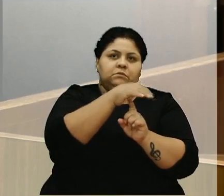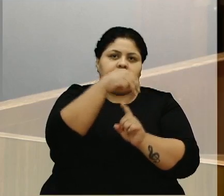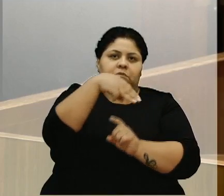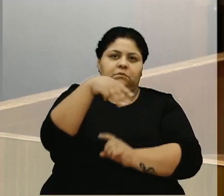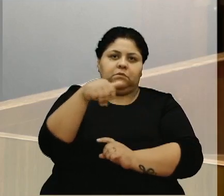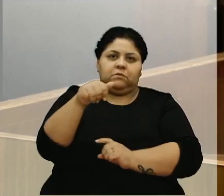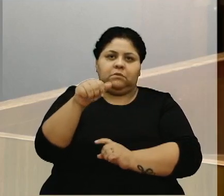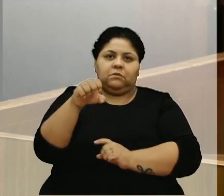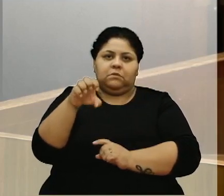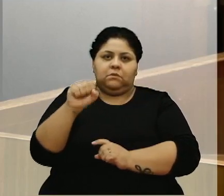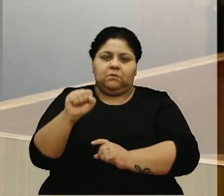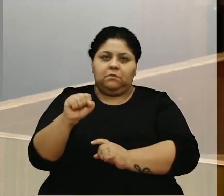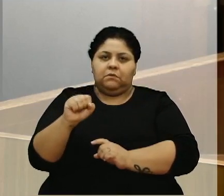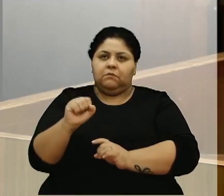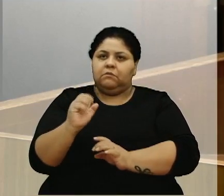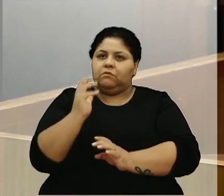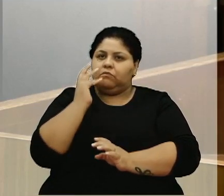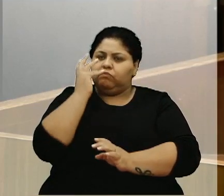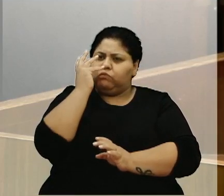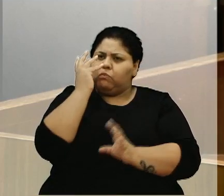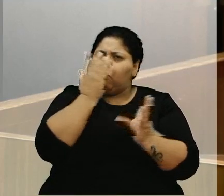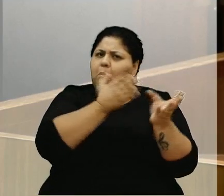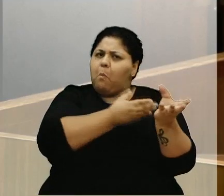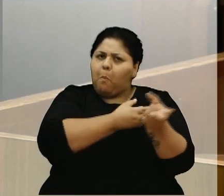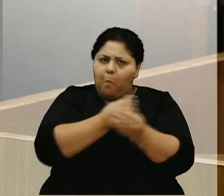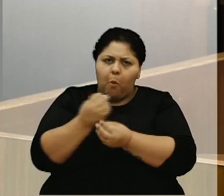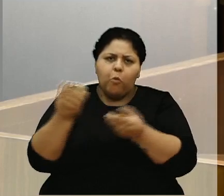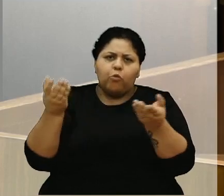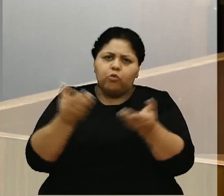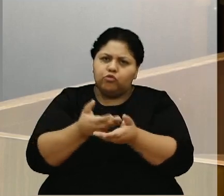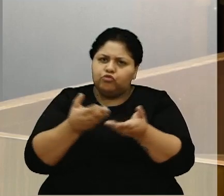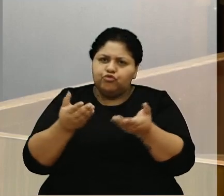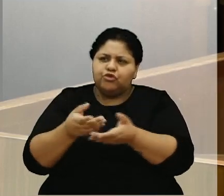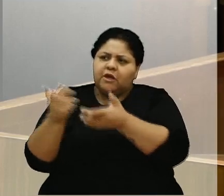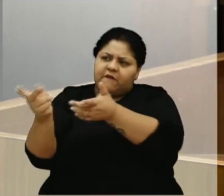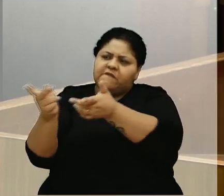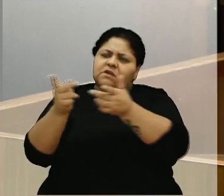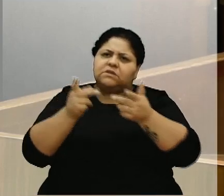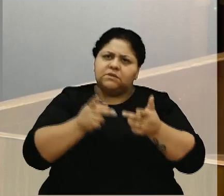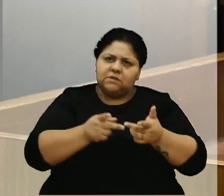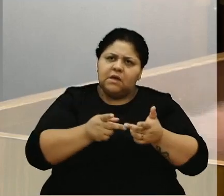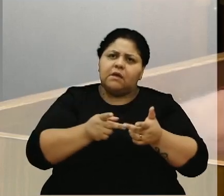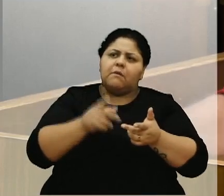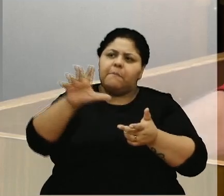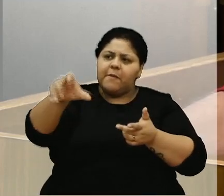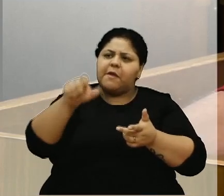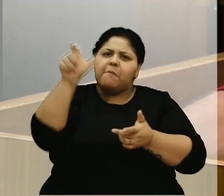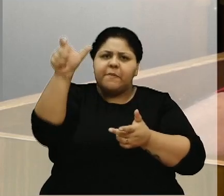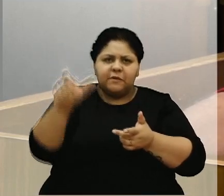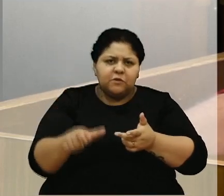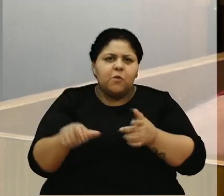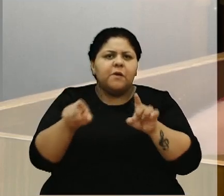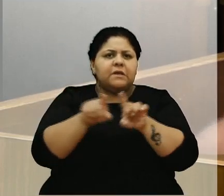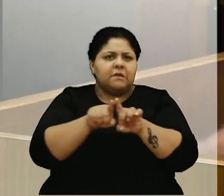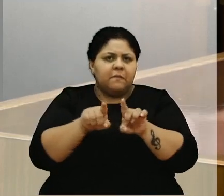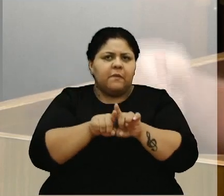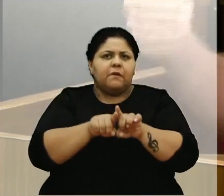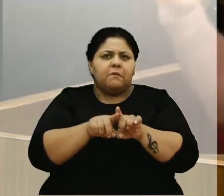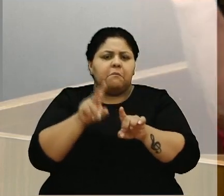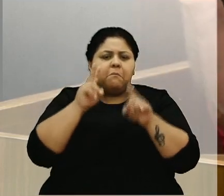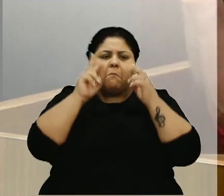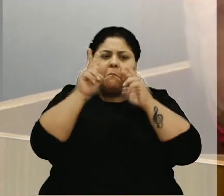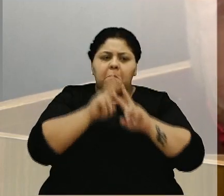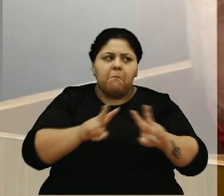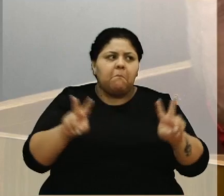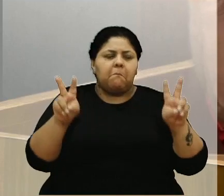Maesa. Muito já fui, muitas pessoas foram ocupadas, vieram trazer